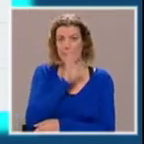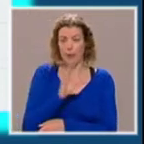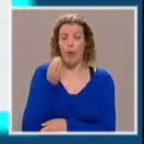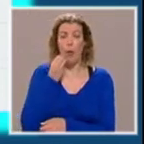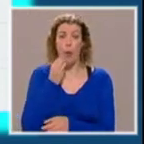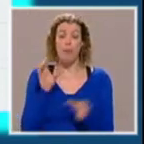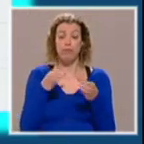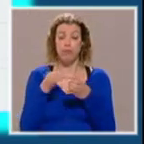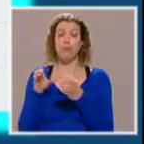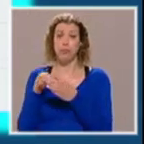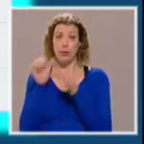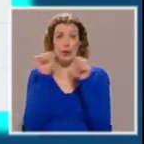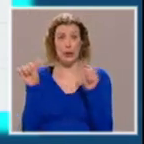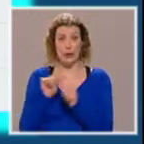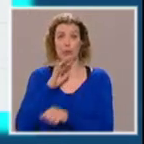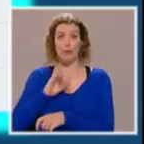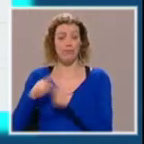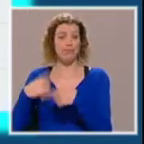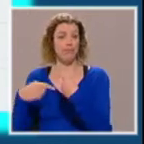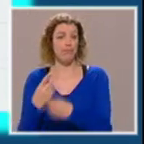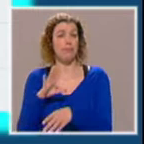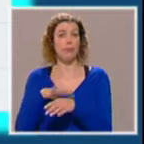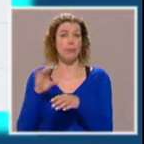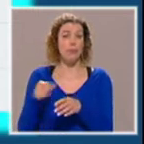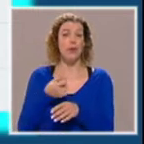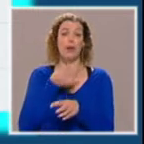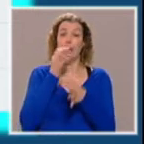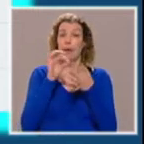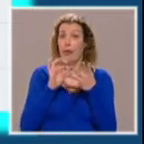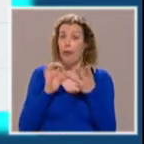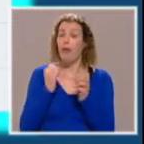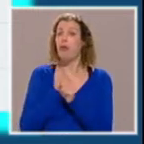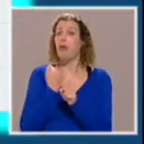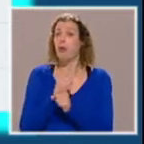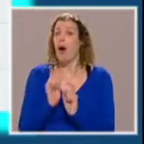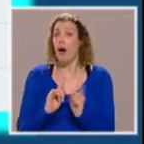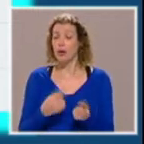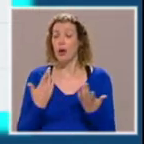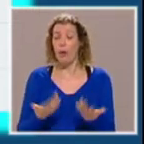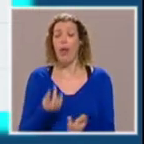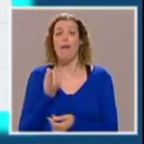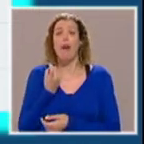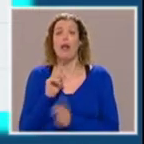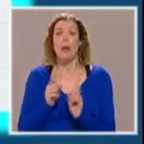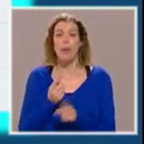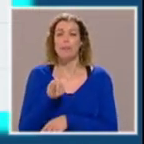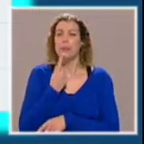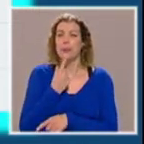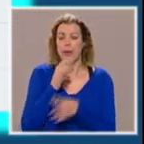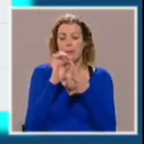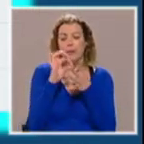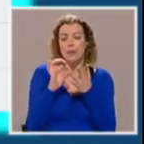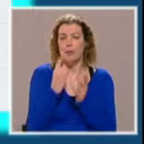agrupar o nosso sistema reprodutor, fruto das características e das funções. Falta-nos agora conhecer em pormenor cada um desses